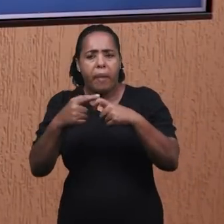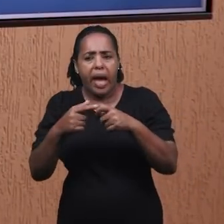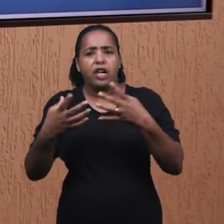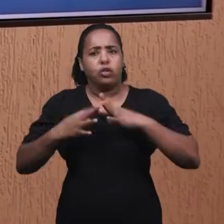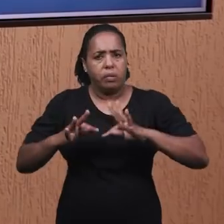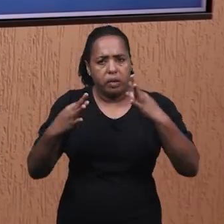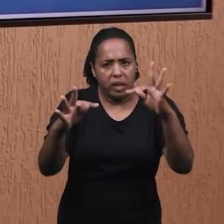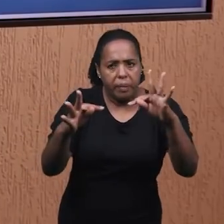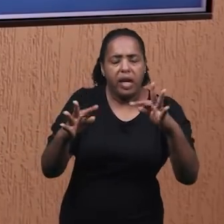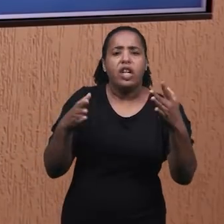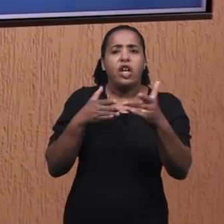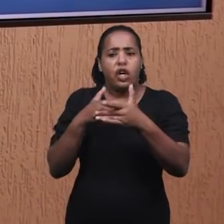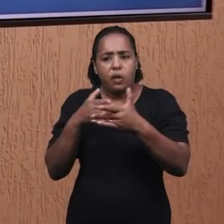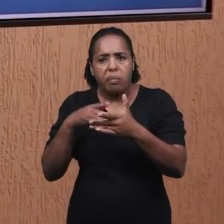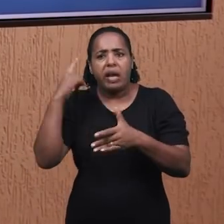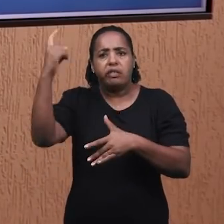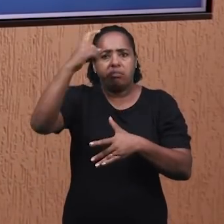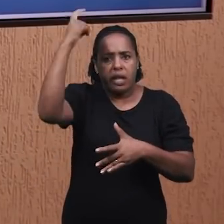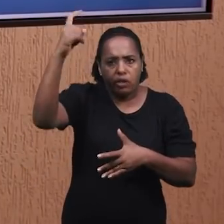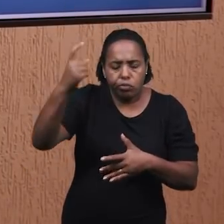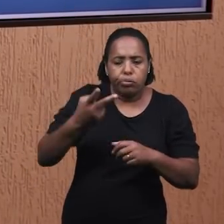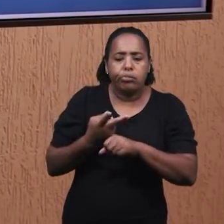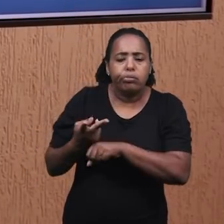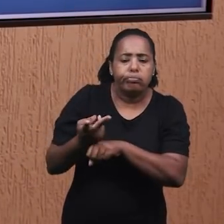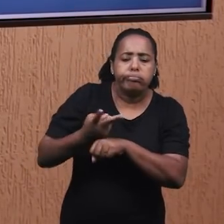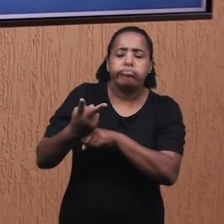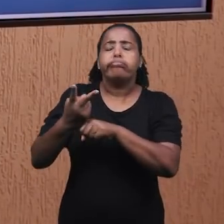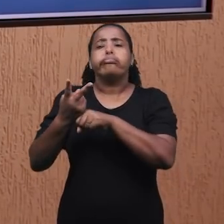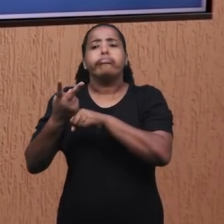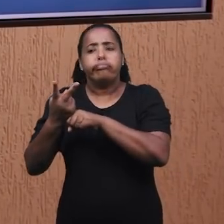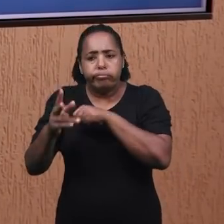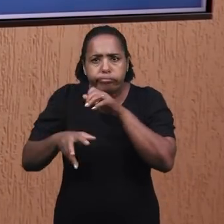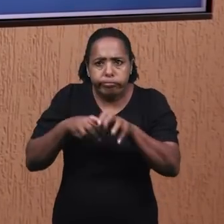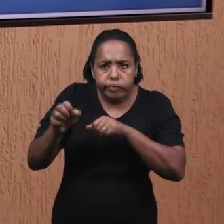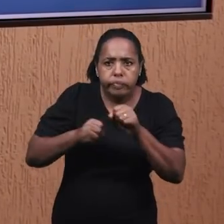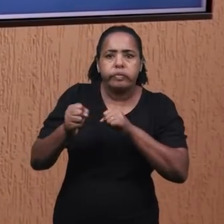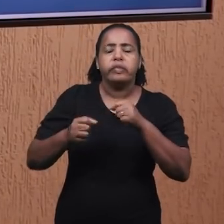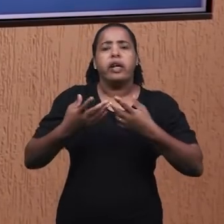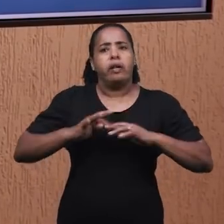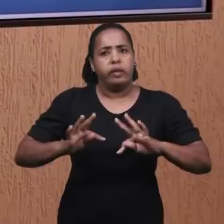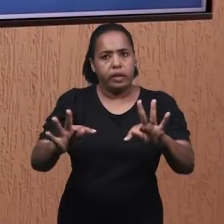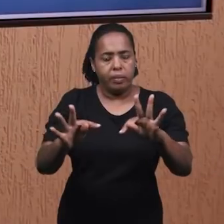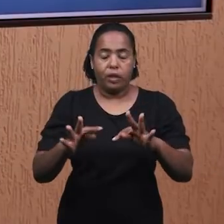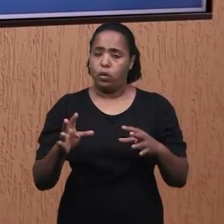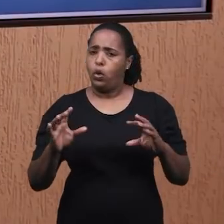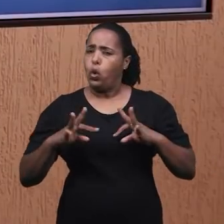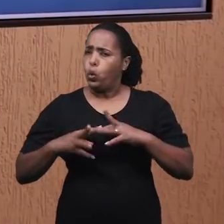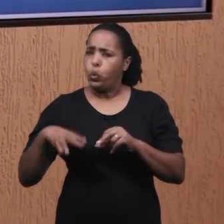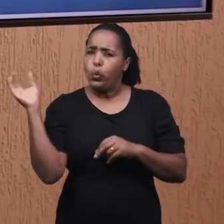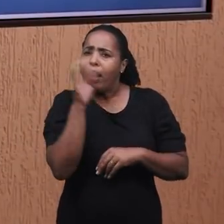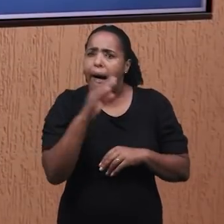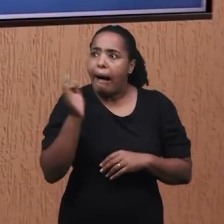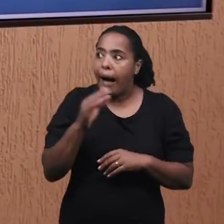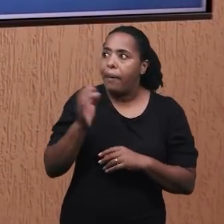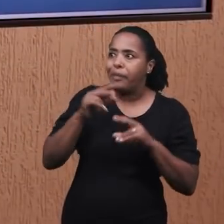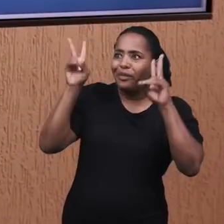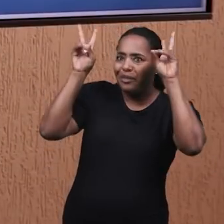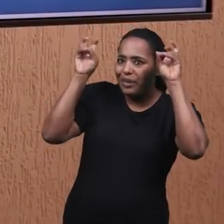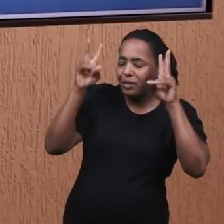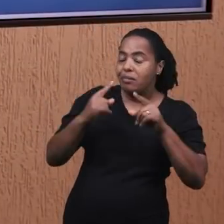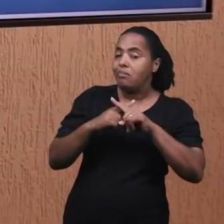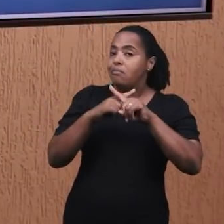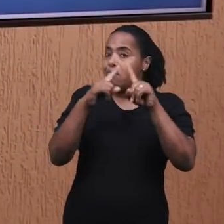que podem fazer diferença na sua vida, tá? Eu sei que é tudo muito rápido, é uma pincelada no assunto,